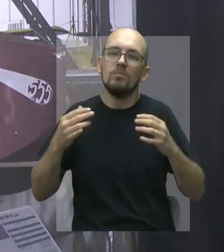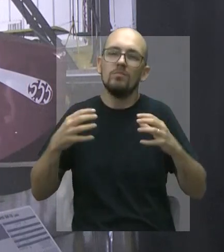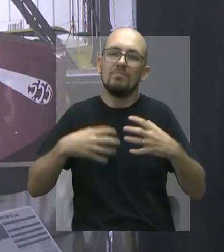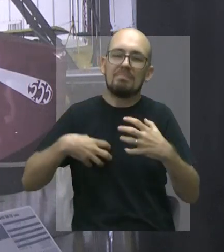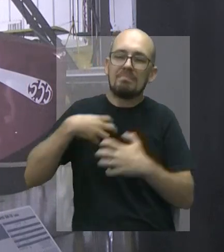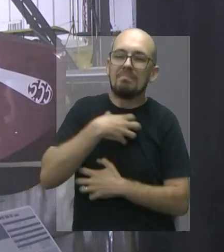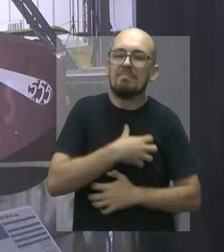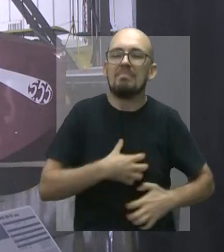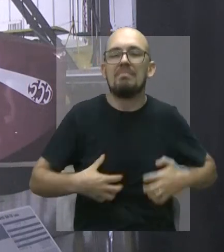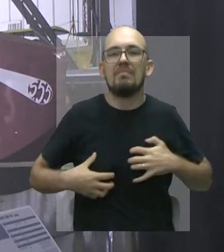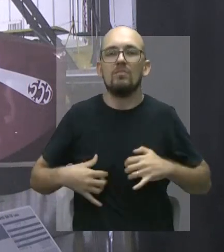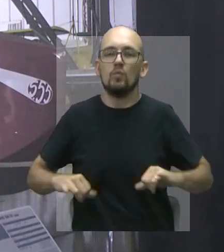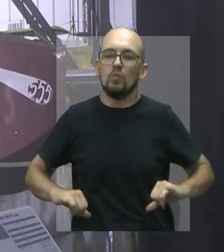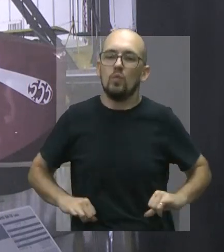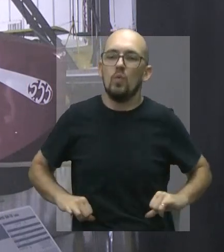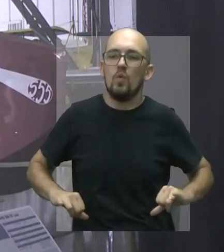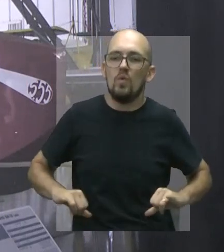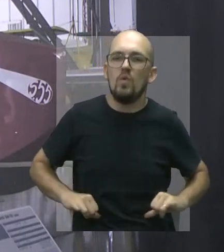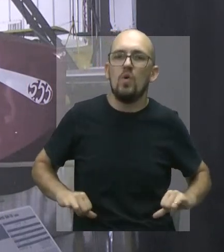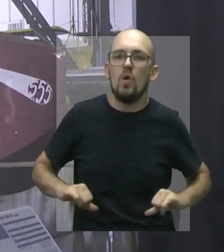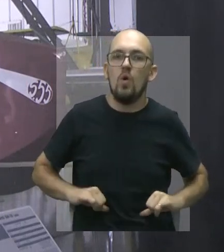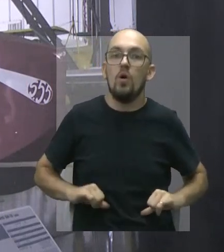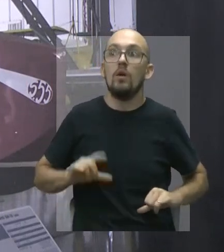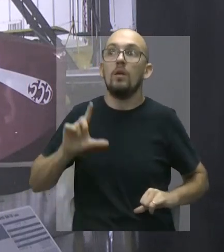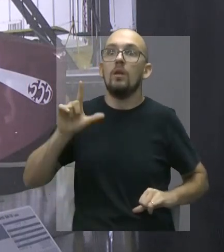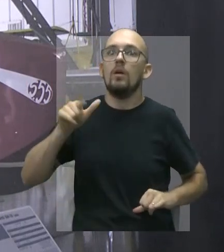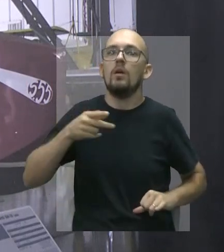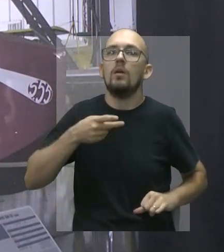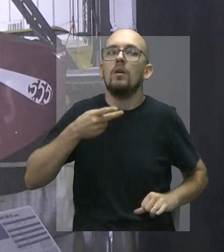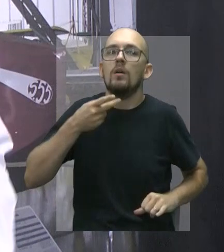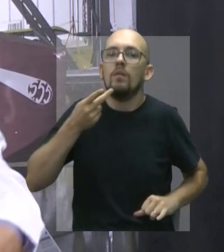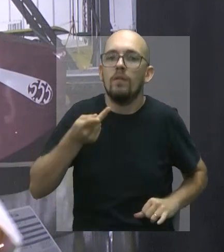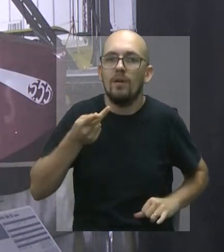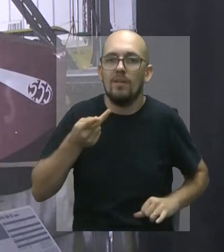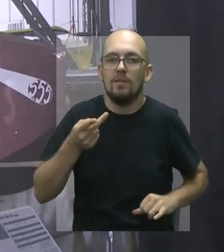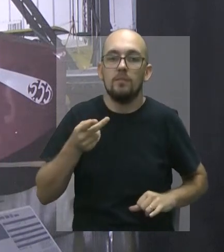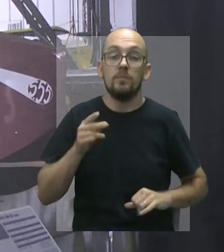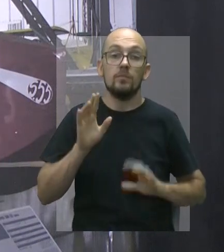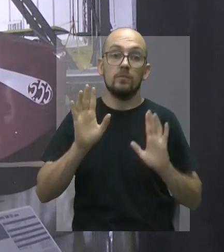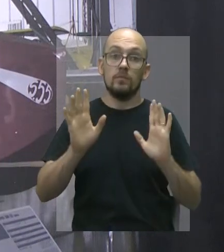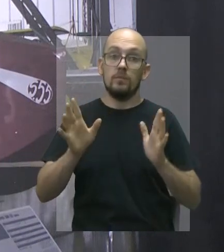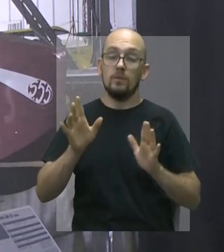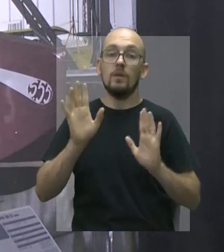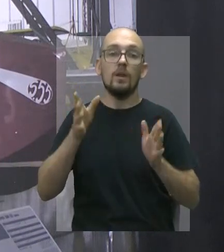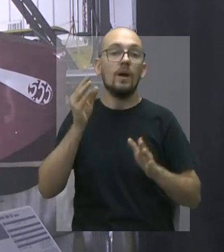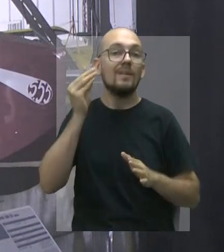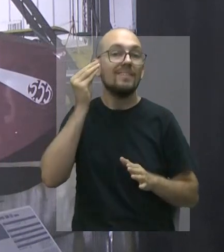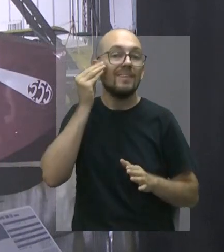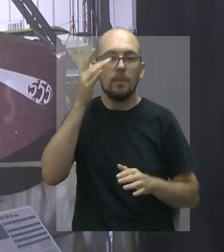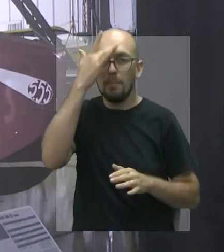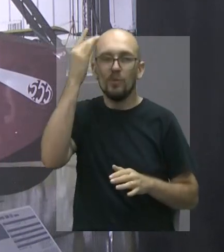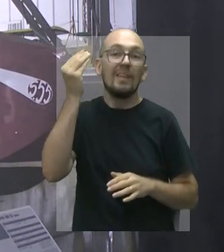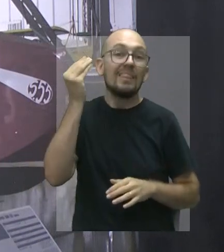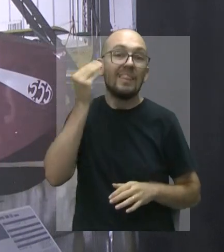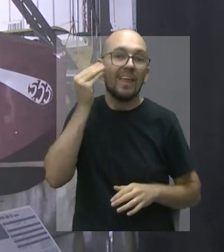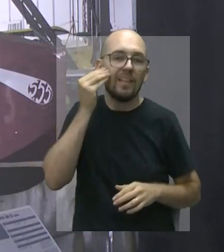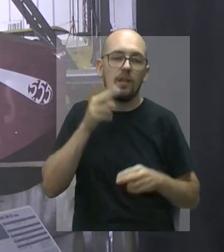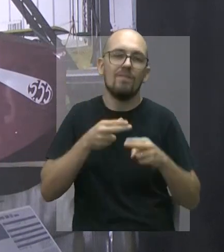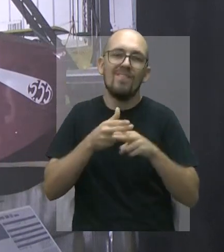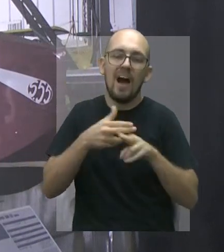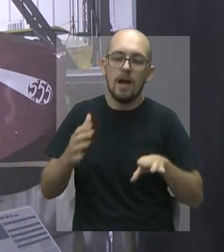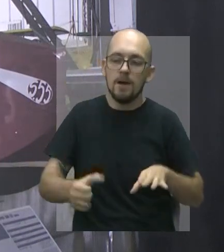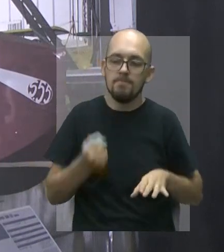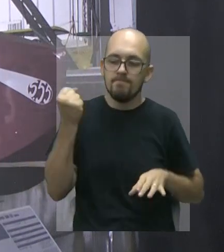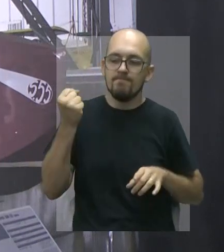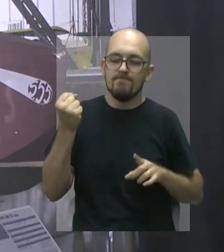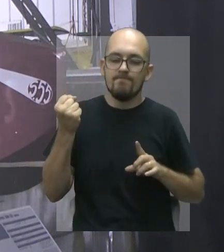poder chegar a não só verbalizar, como tentar. Muitas vezes quem faz a tentativa de suicídio, né, e não